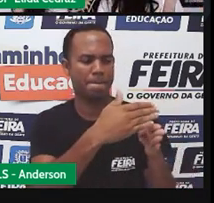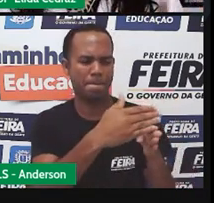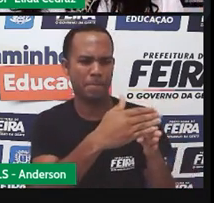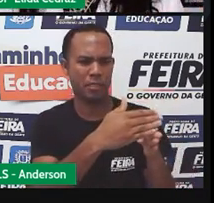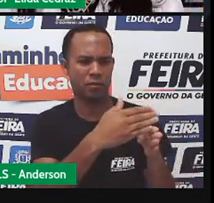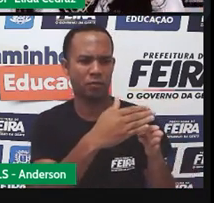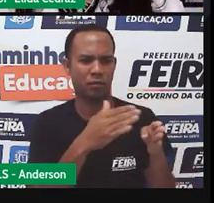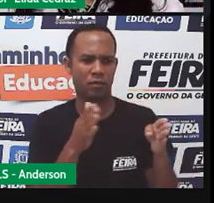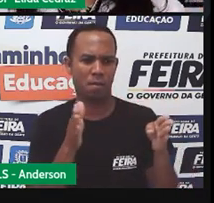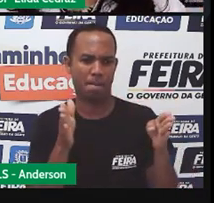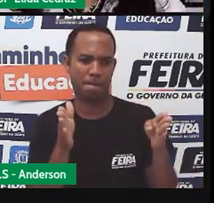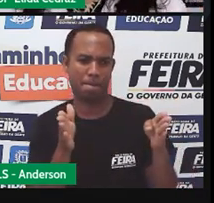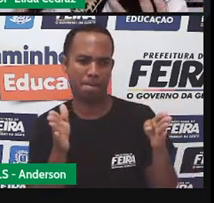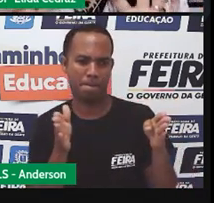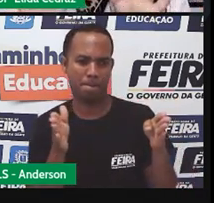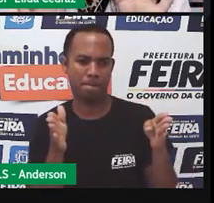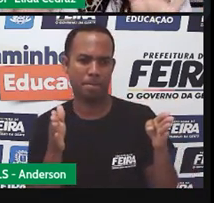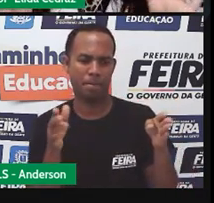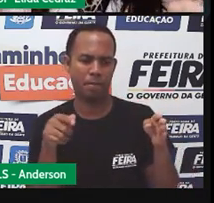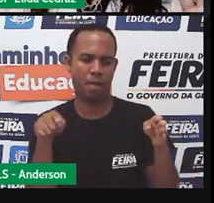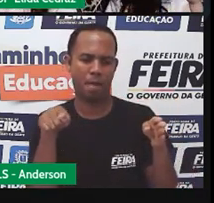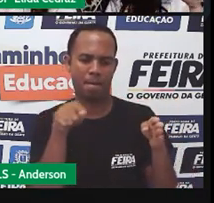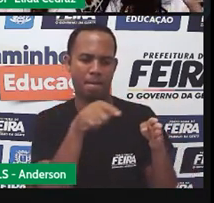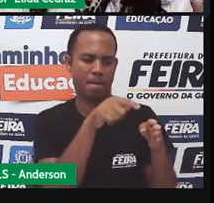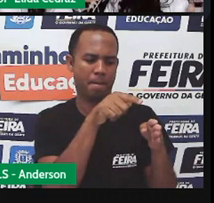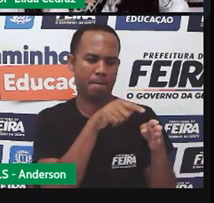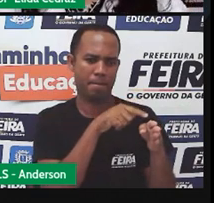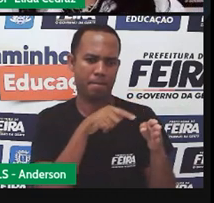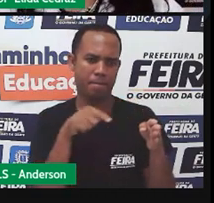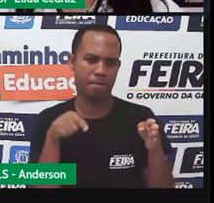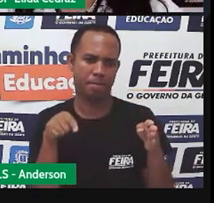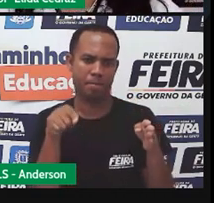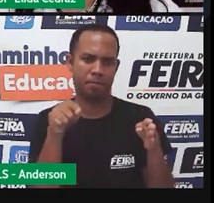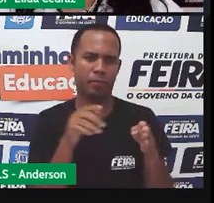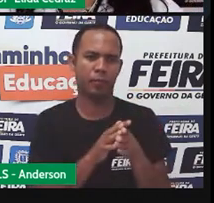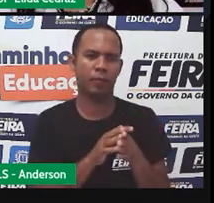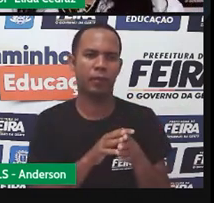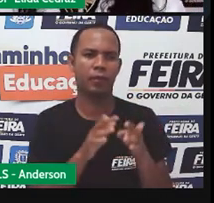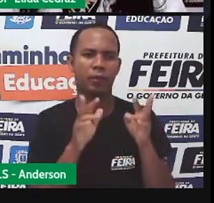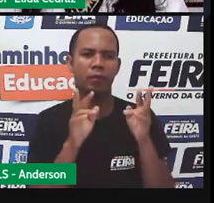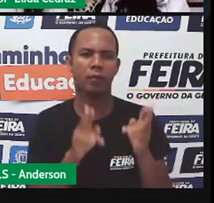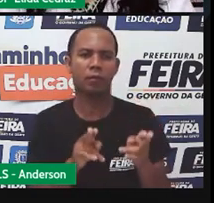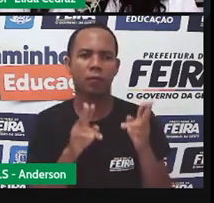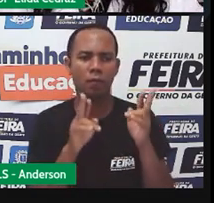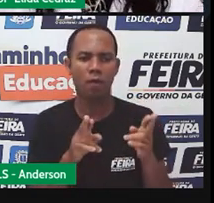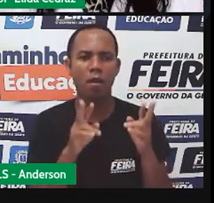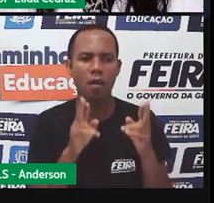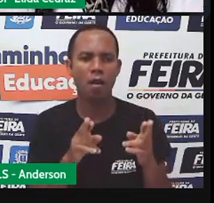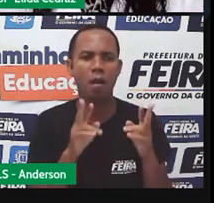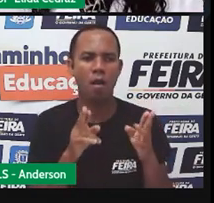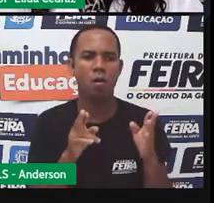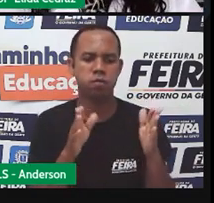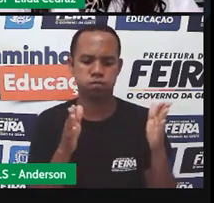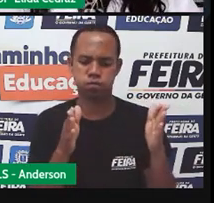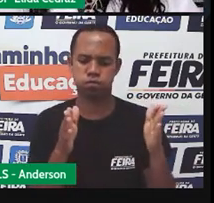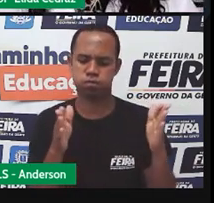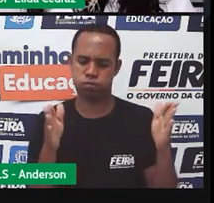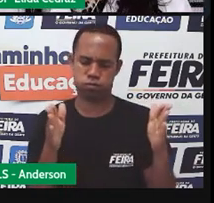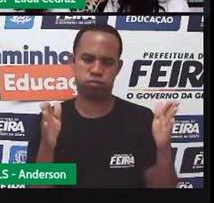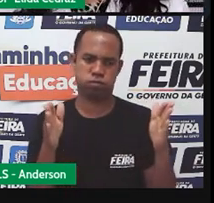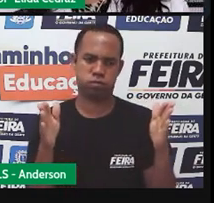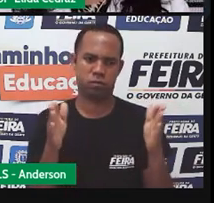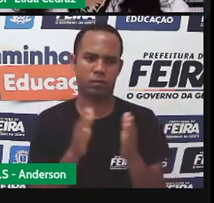contrário do outro. Por isso que dá esse formato, como se fosse um quadrado bem